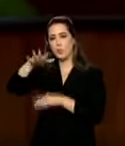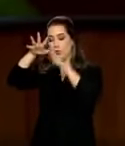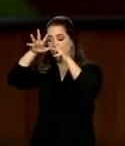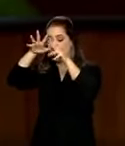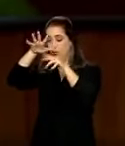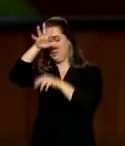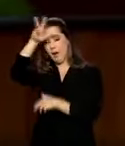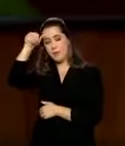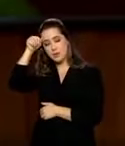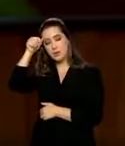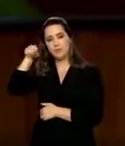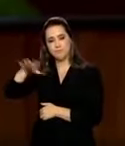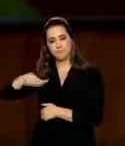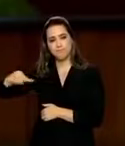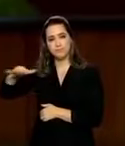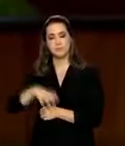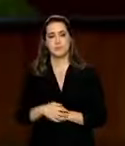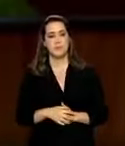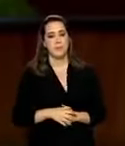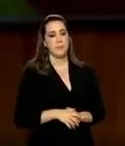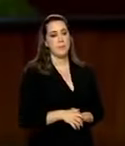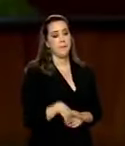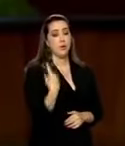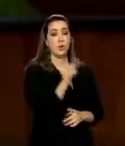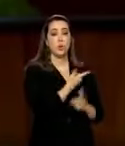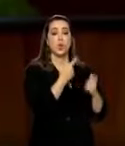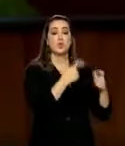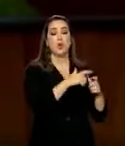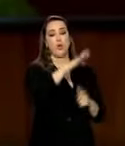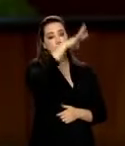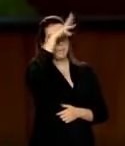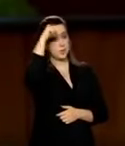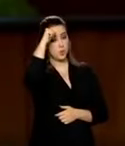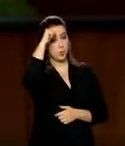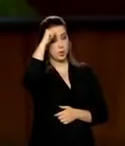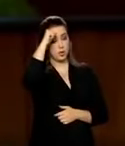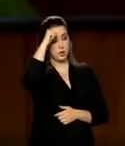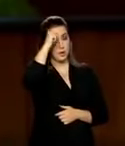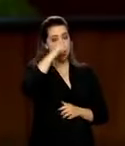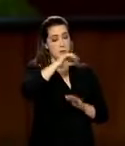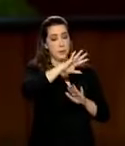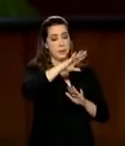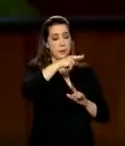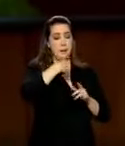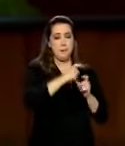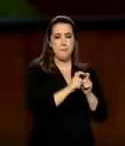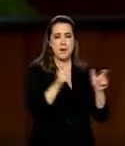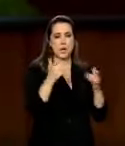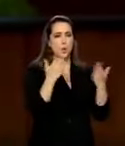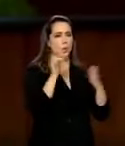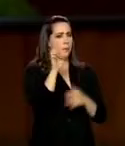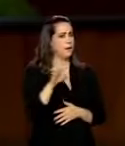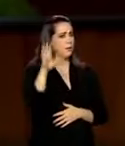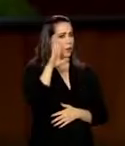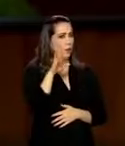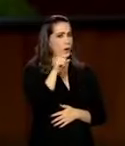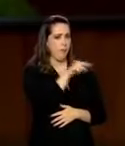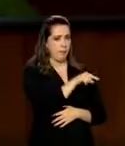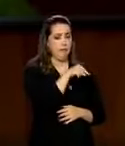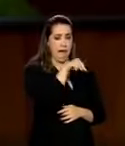região amazônica é maior que a Europa Ocidental. É uma área enorme.